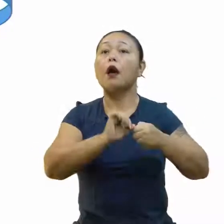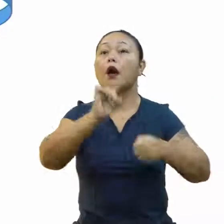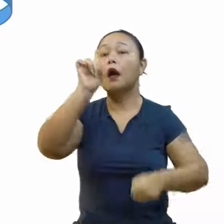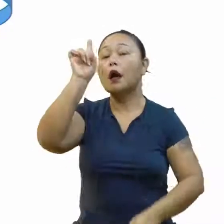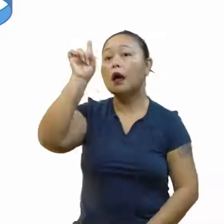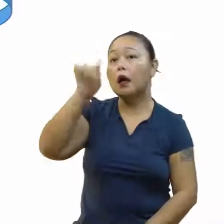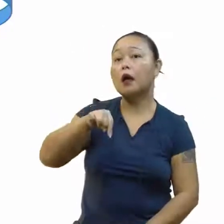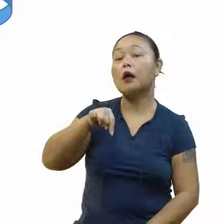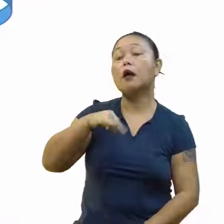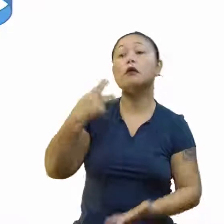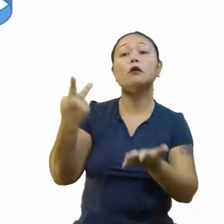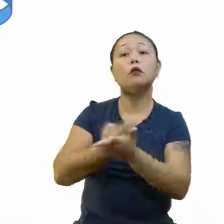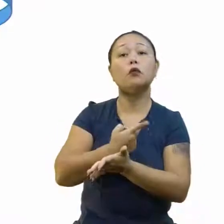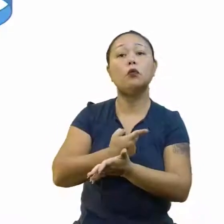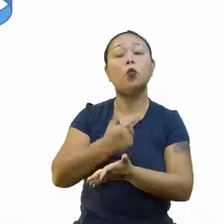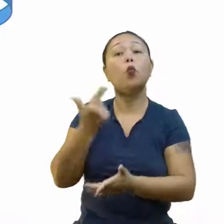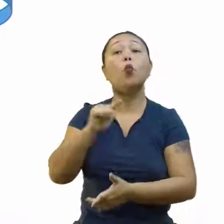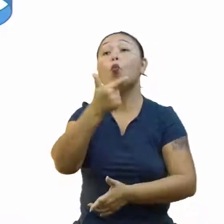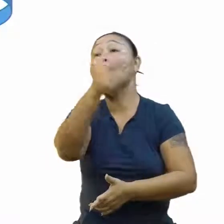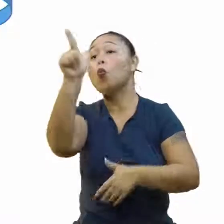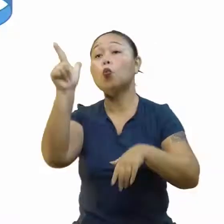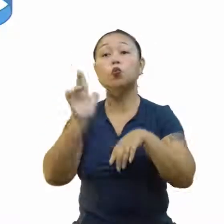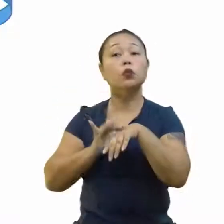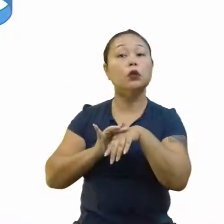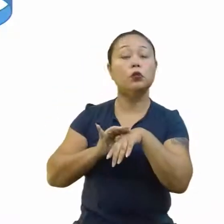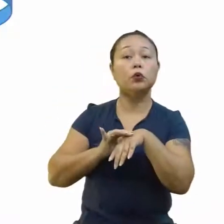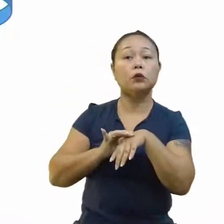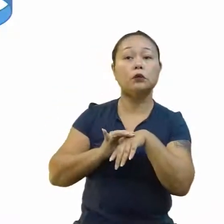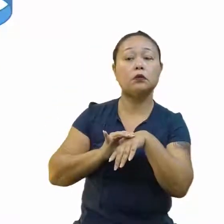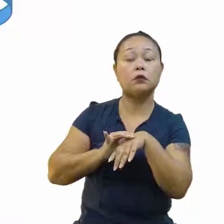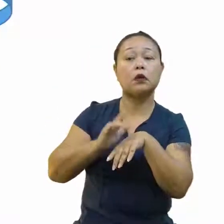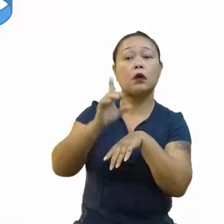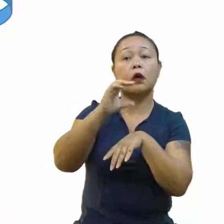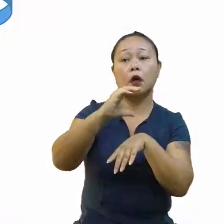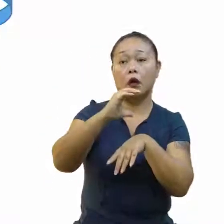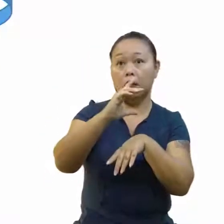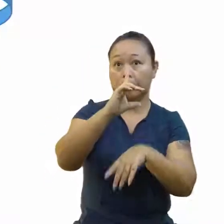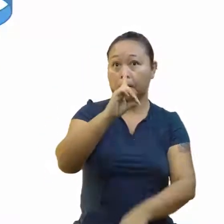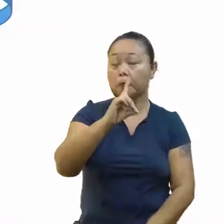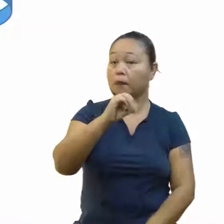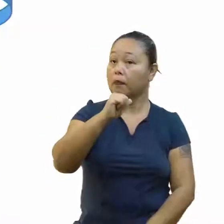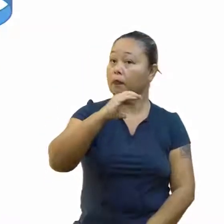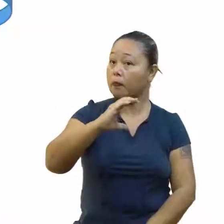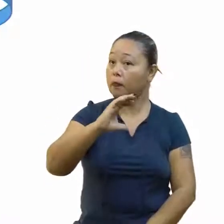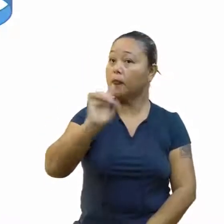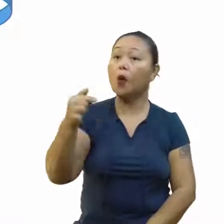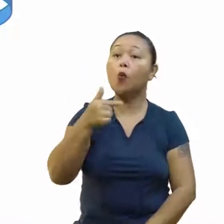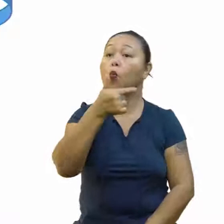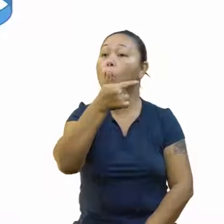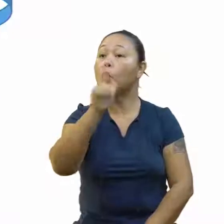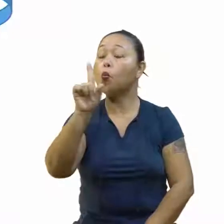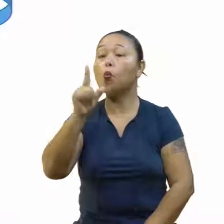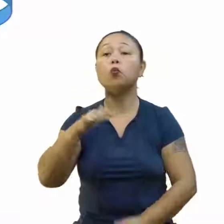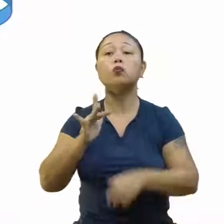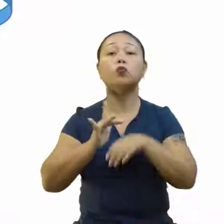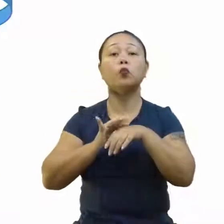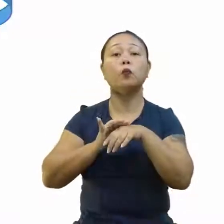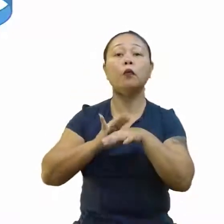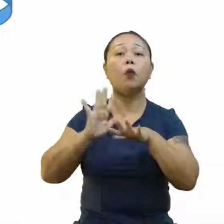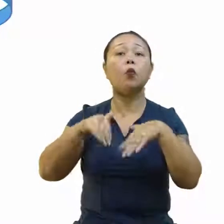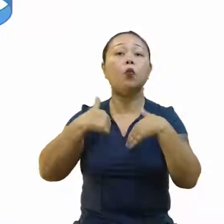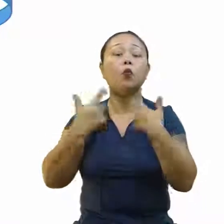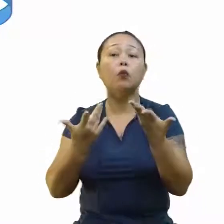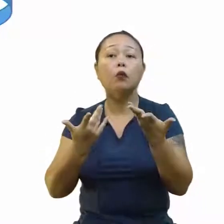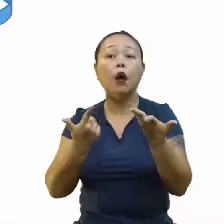vai ocasionar outra doença. Então, ela vai ser fator de risco para outras doenças. Qual que é o